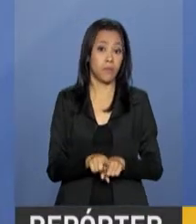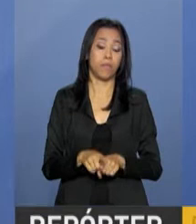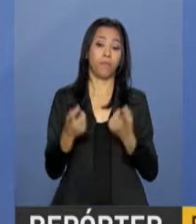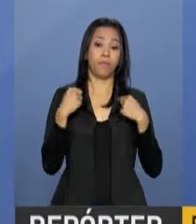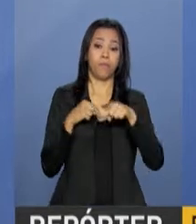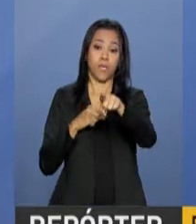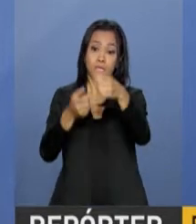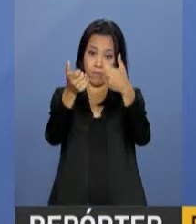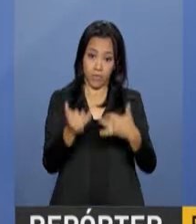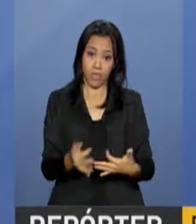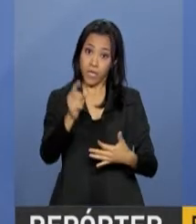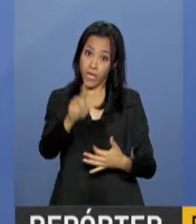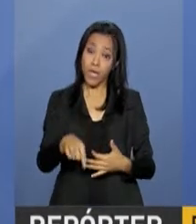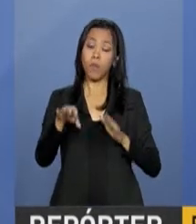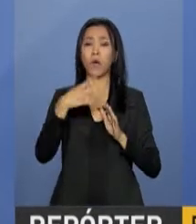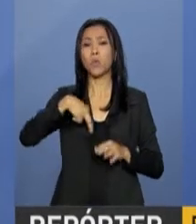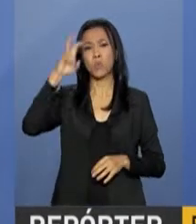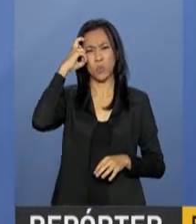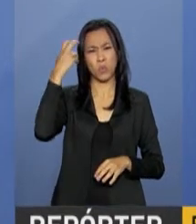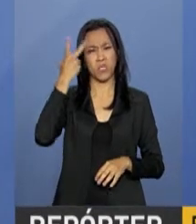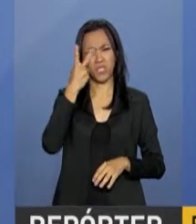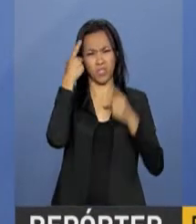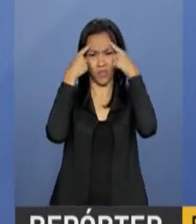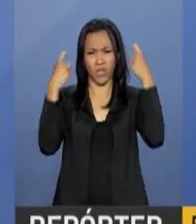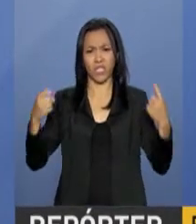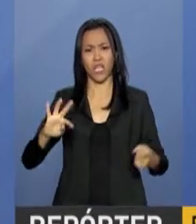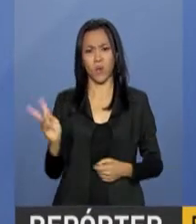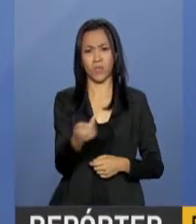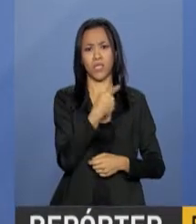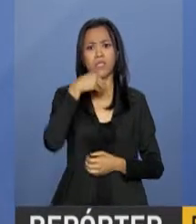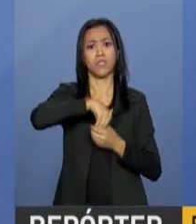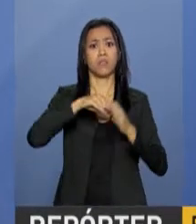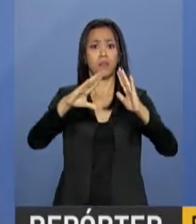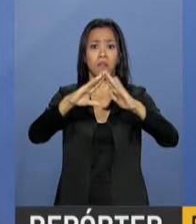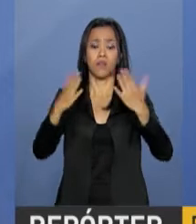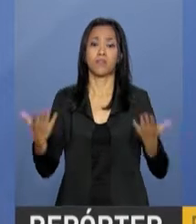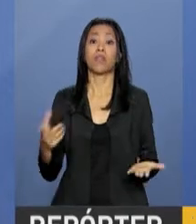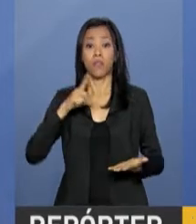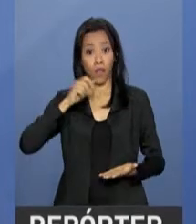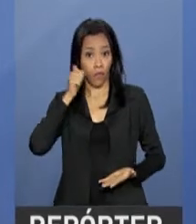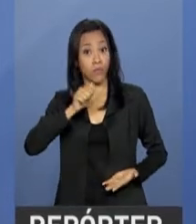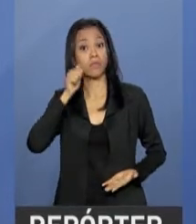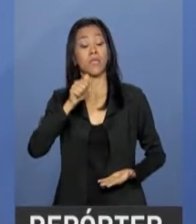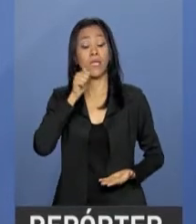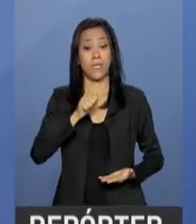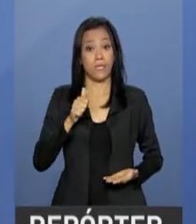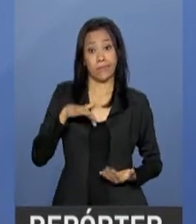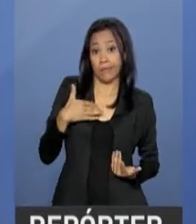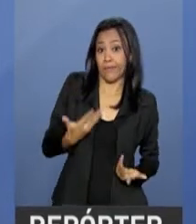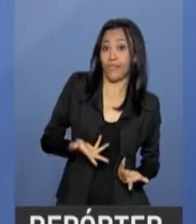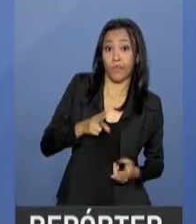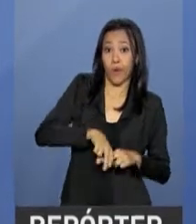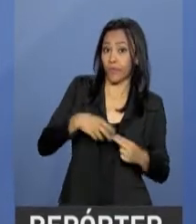temos que combater é uma cultura de violência que muitas vezes acontece no la nós temos mulheres que seja por